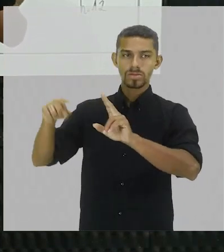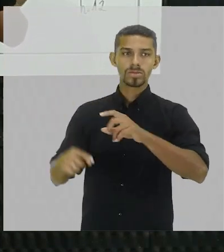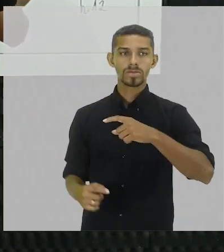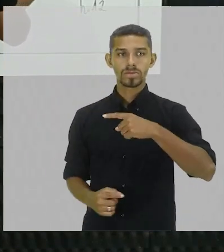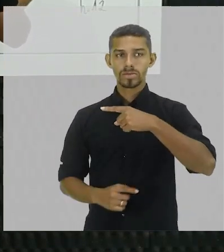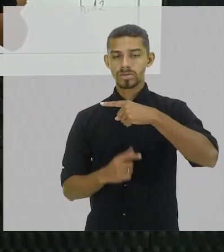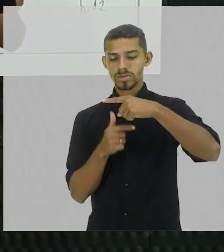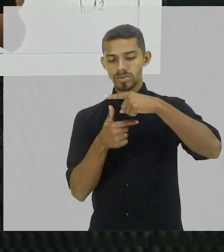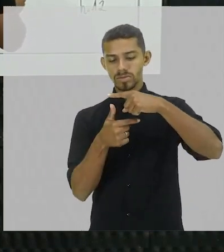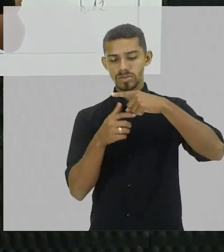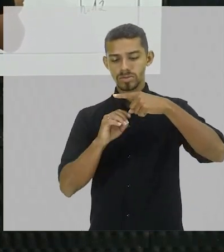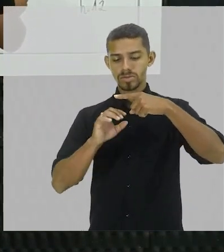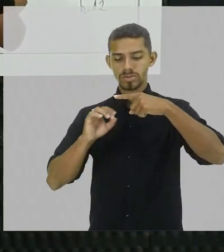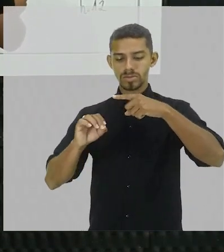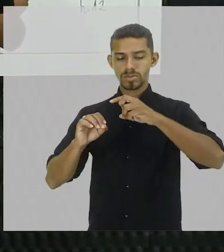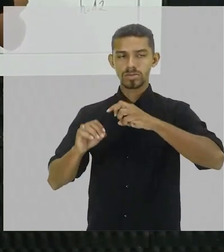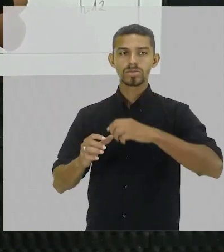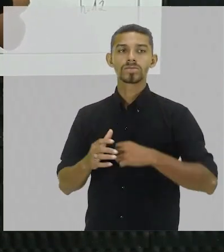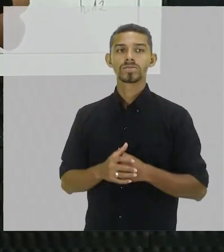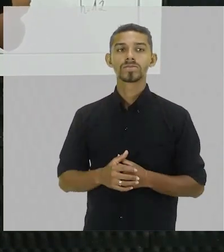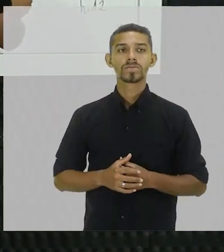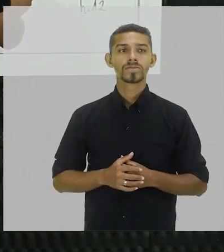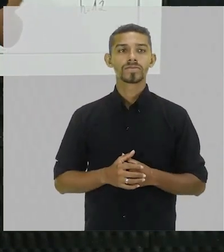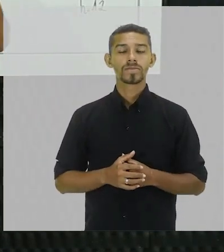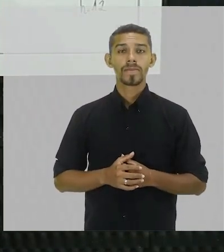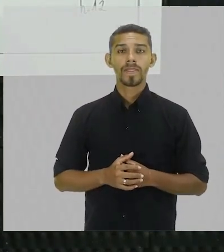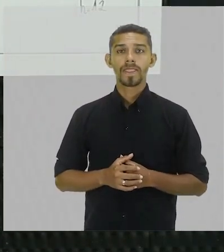O volume da pirâmide é 200.